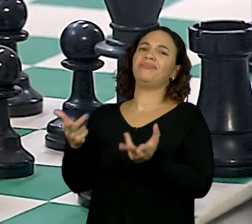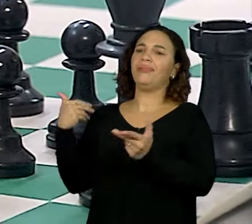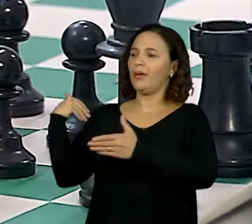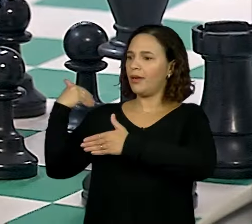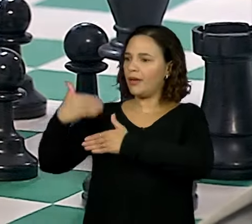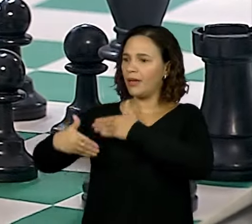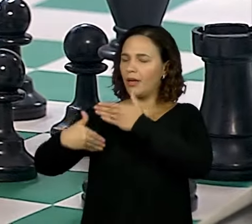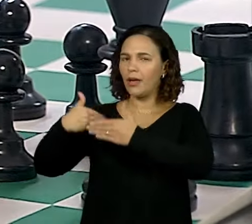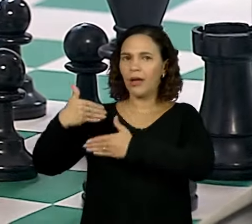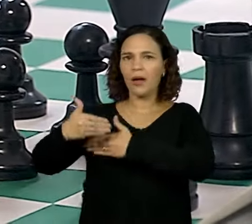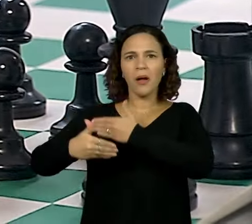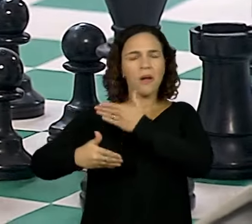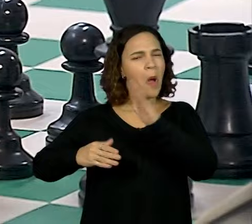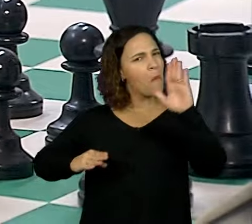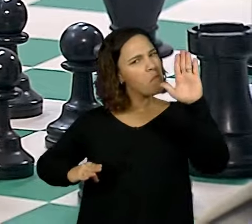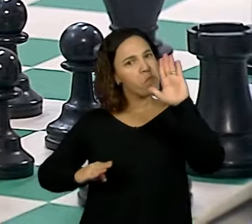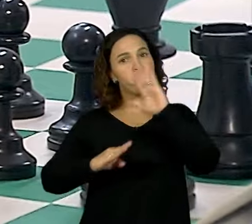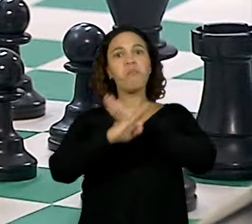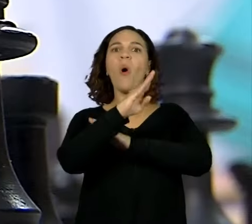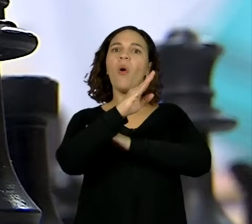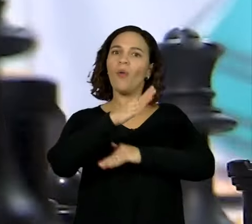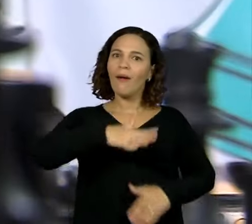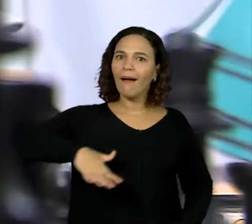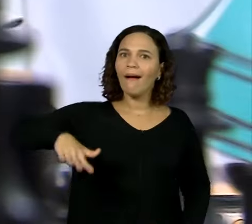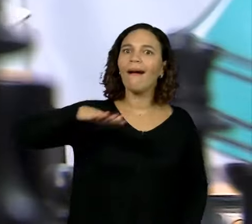trajetória meteórica no xadrez.